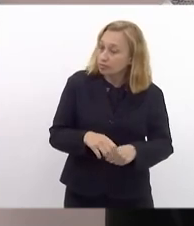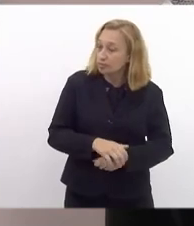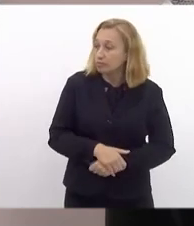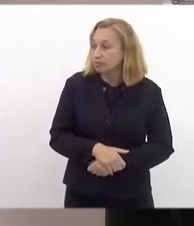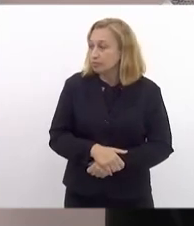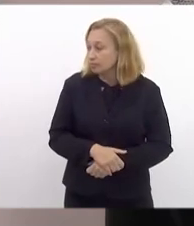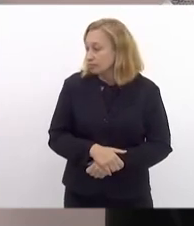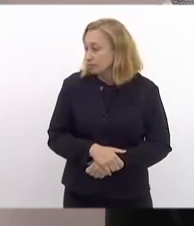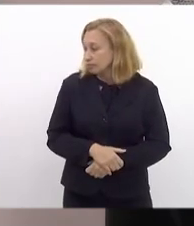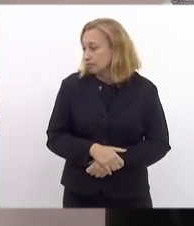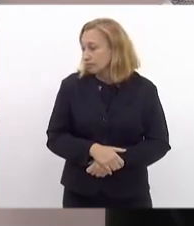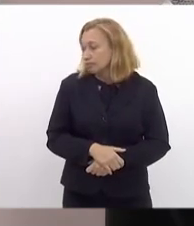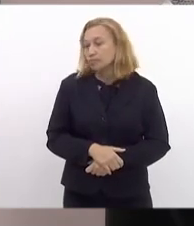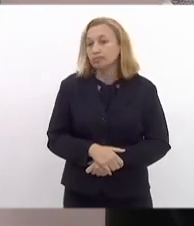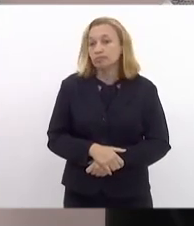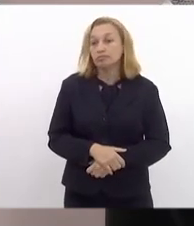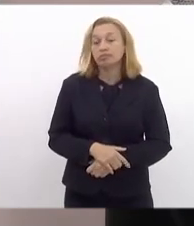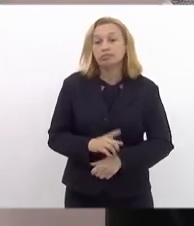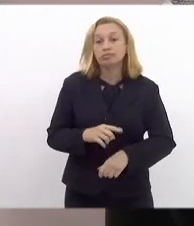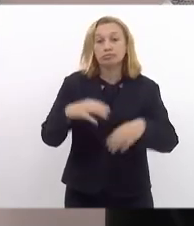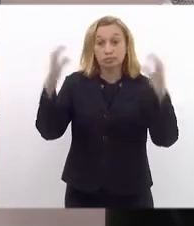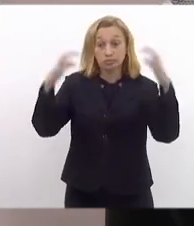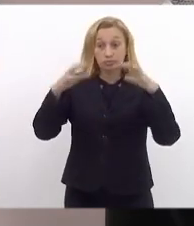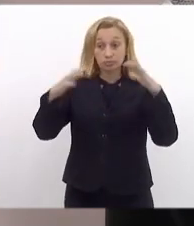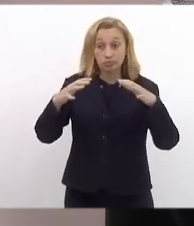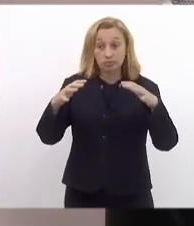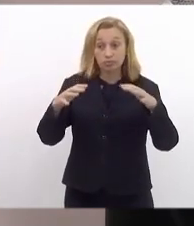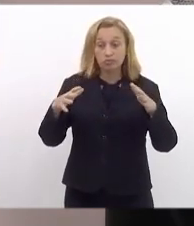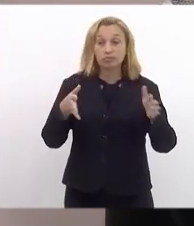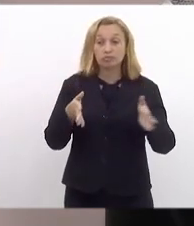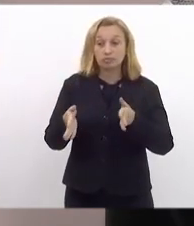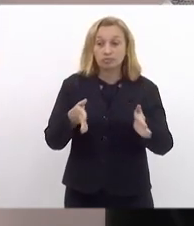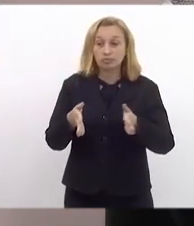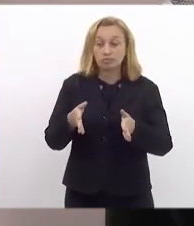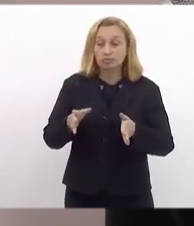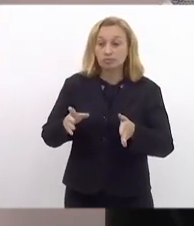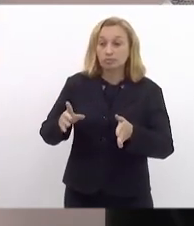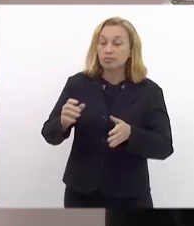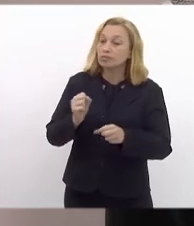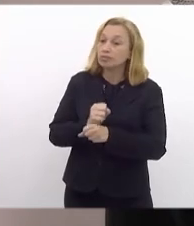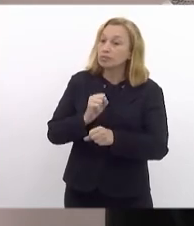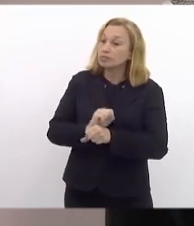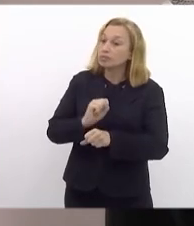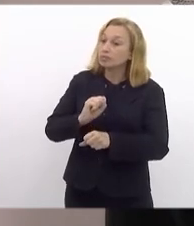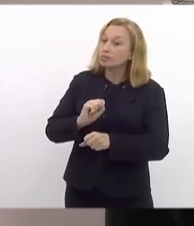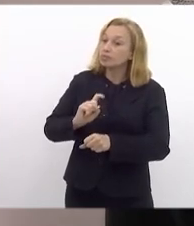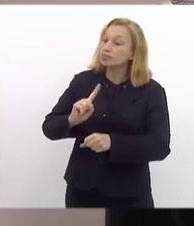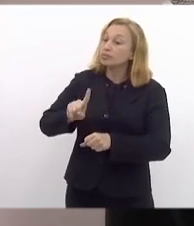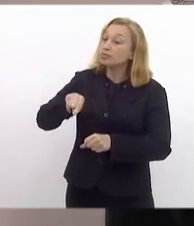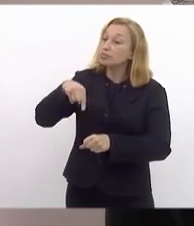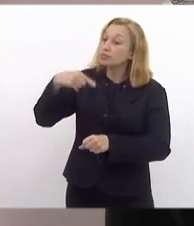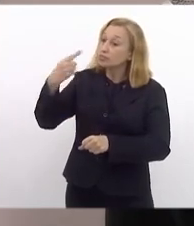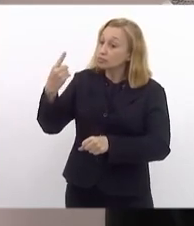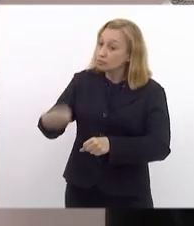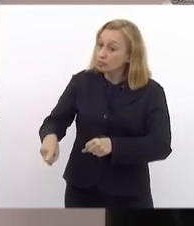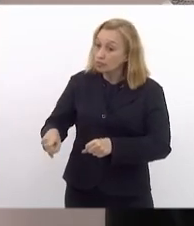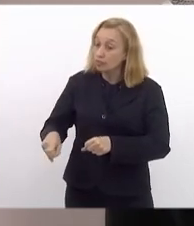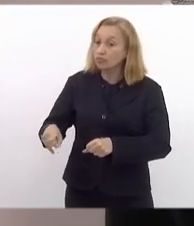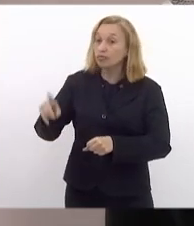mais lá a temporada das chuvas mas se aguardar o próximo verão para Nova tragédia